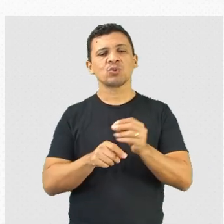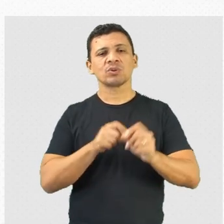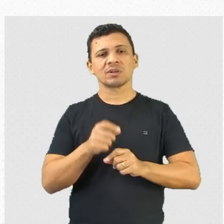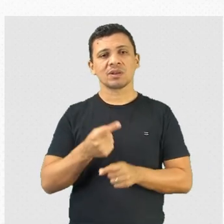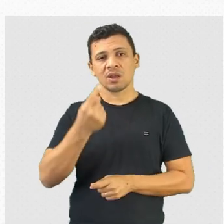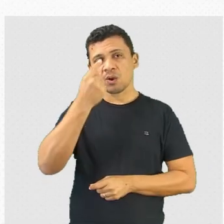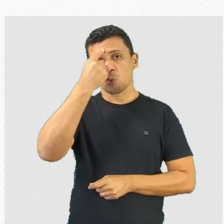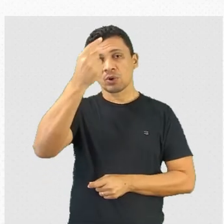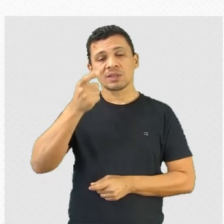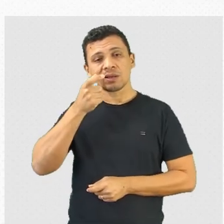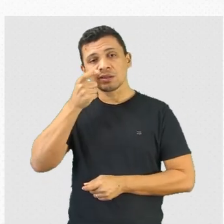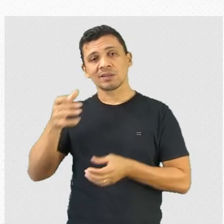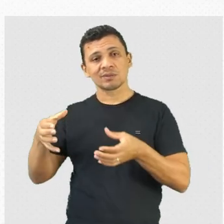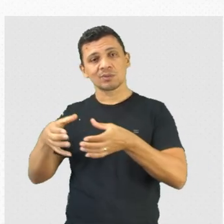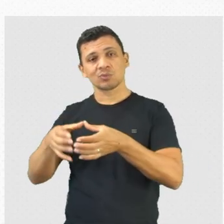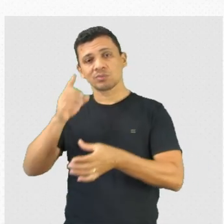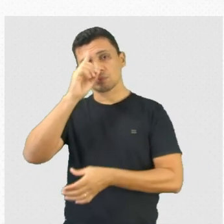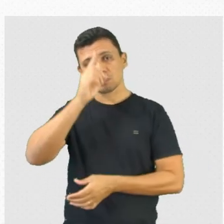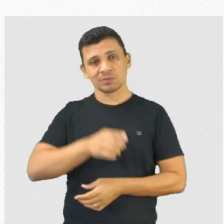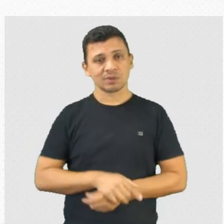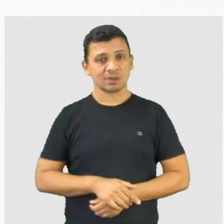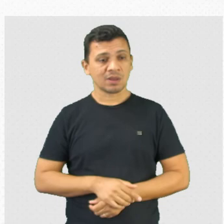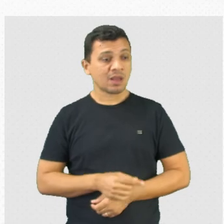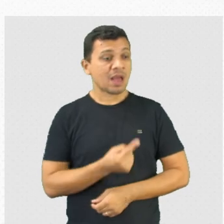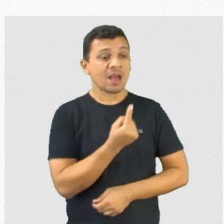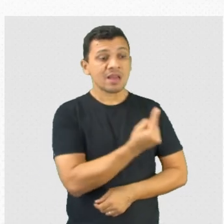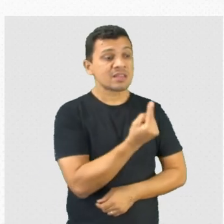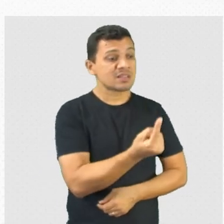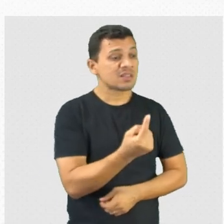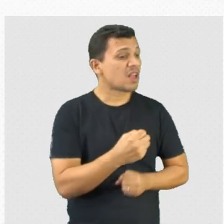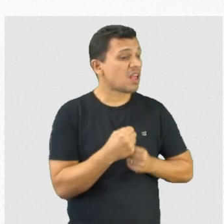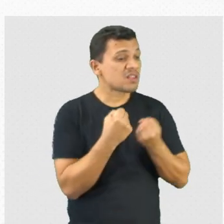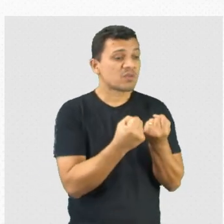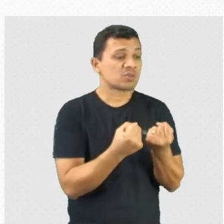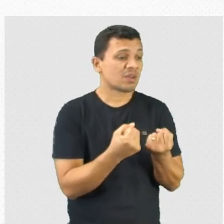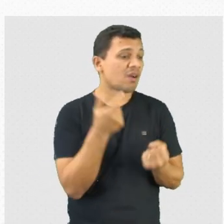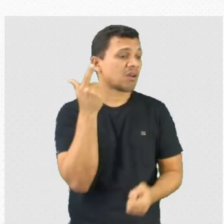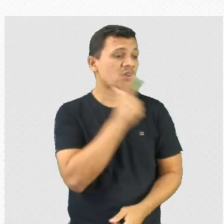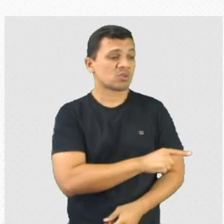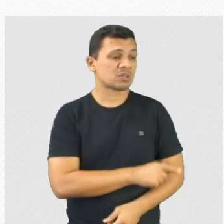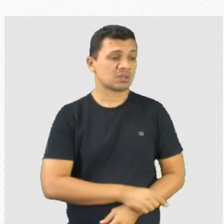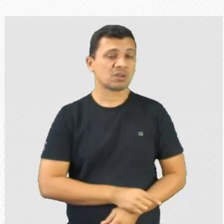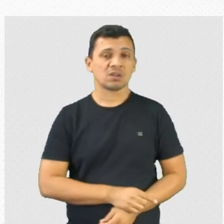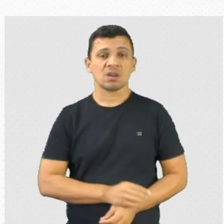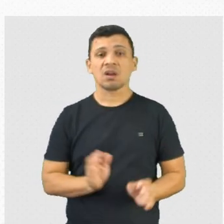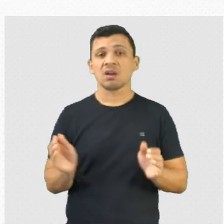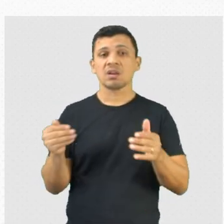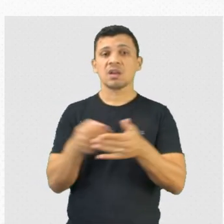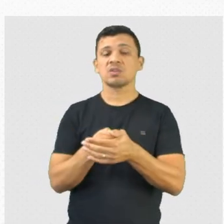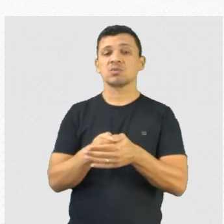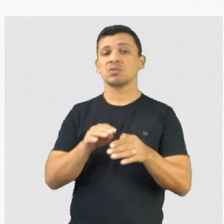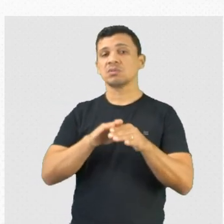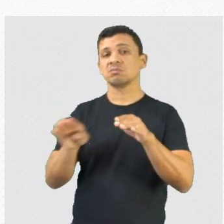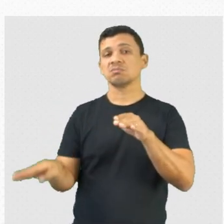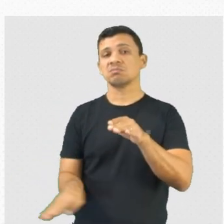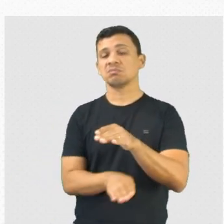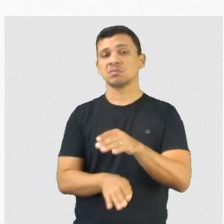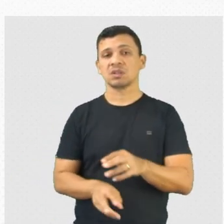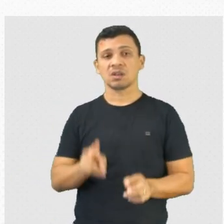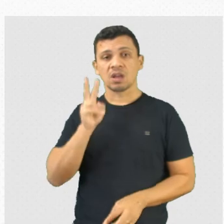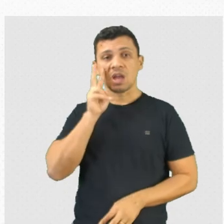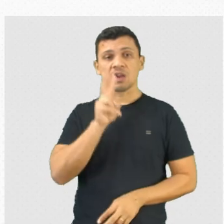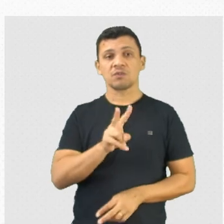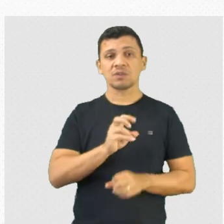classe dominante, que basta o esforço individual para vencer, ocultando desigualdades estruturais. Outro dia eu olhei na internet um